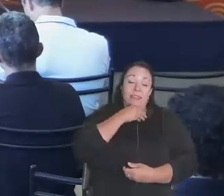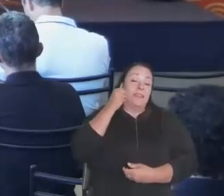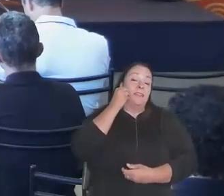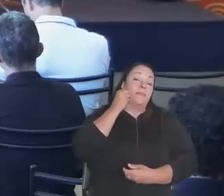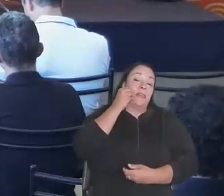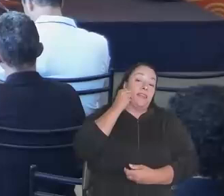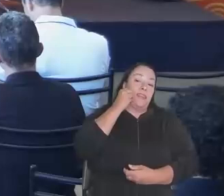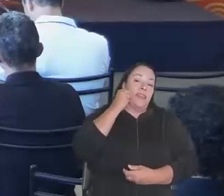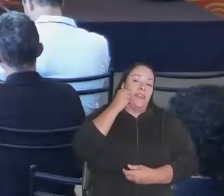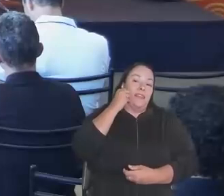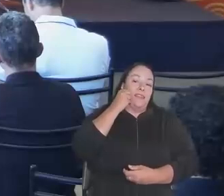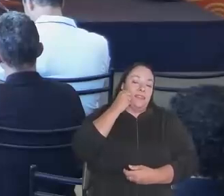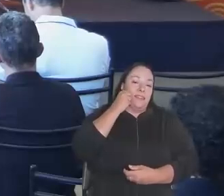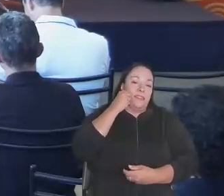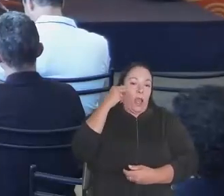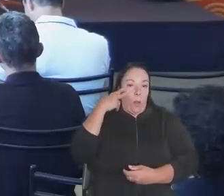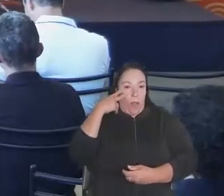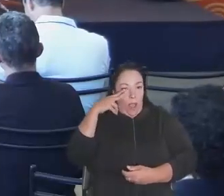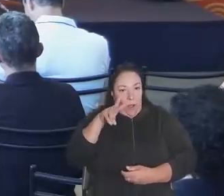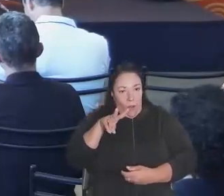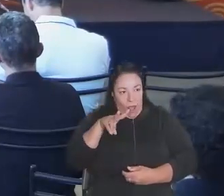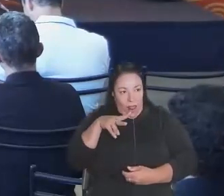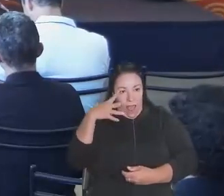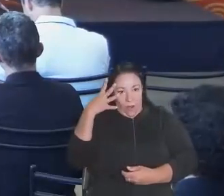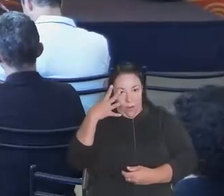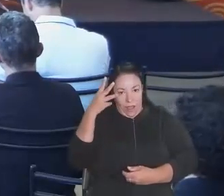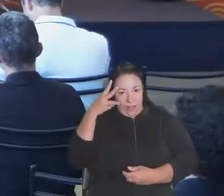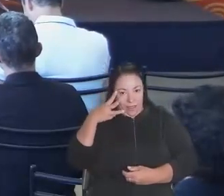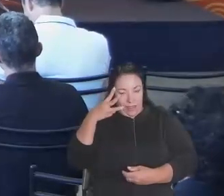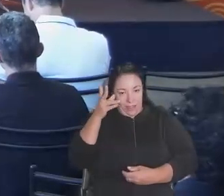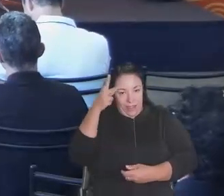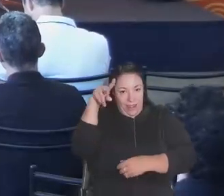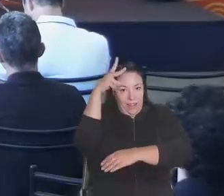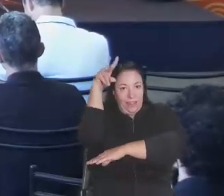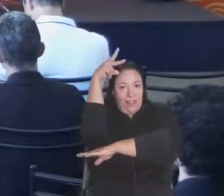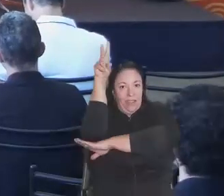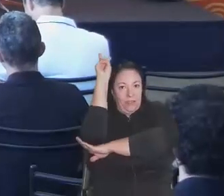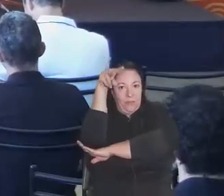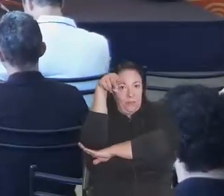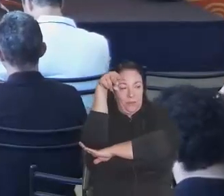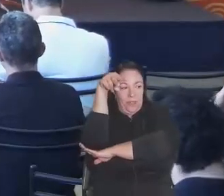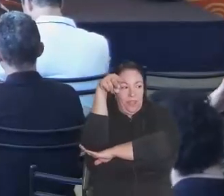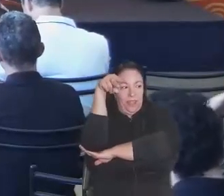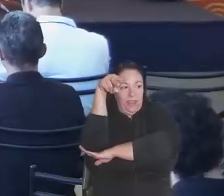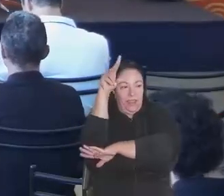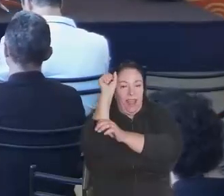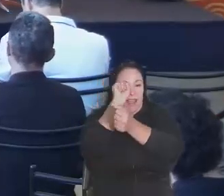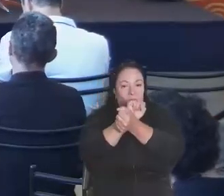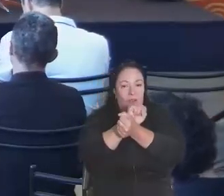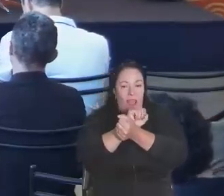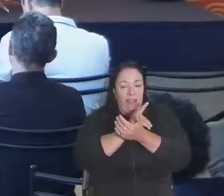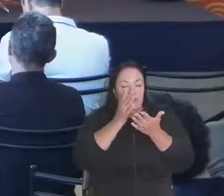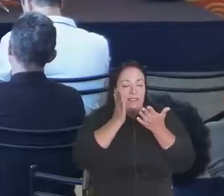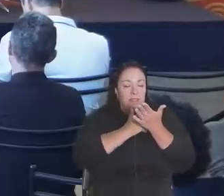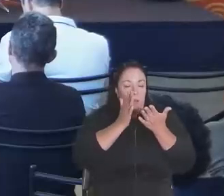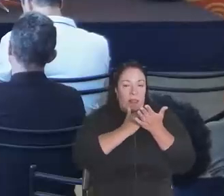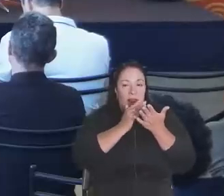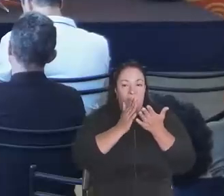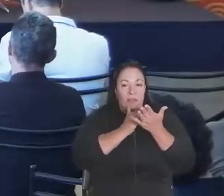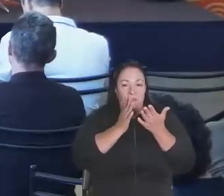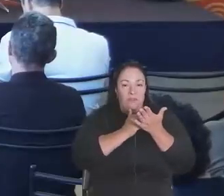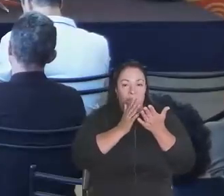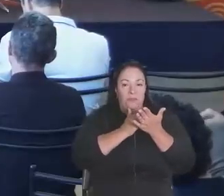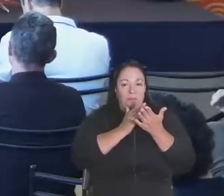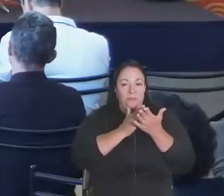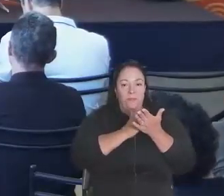o olhar 43 da Sucuri, aguardem no livro. Ok? Essa